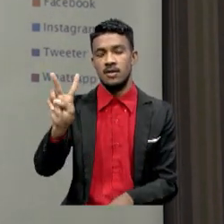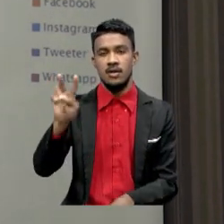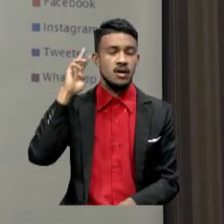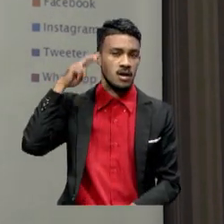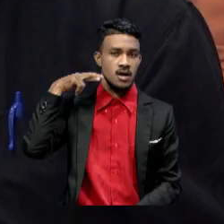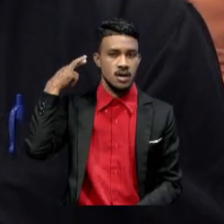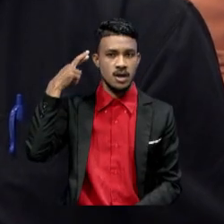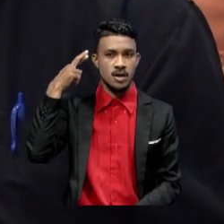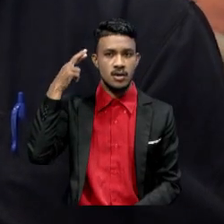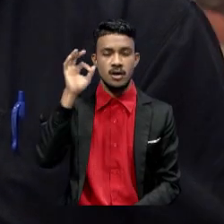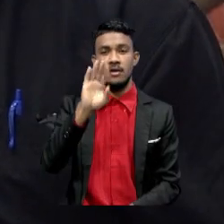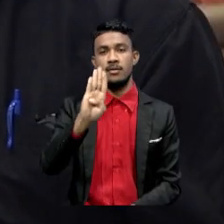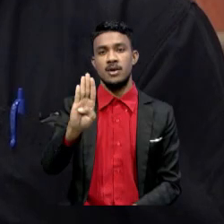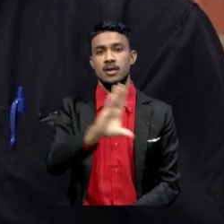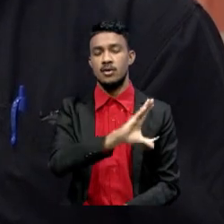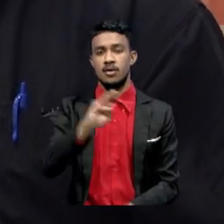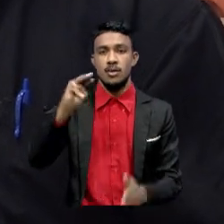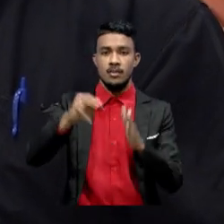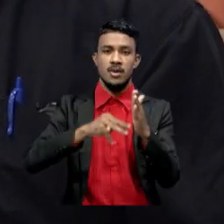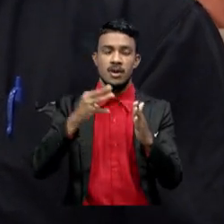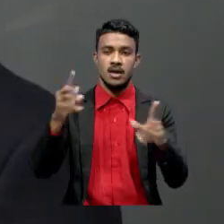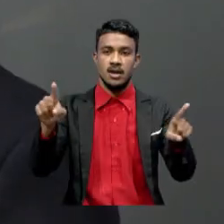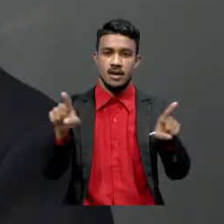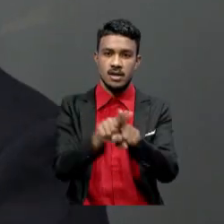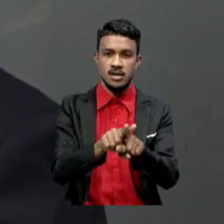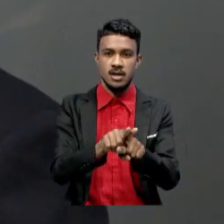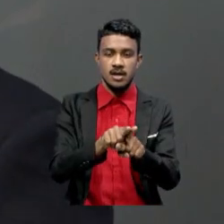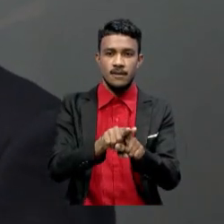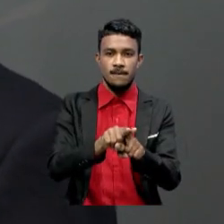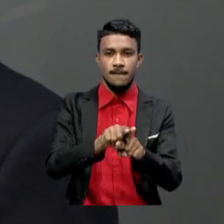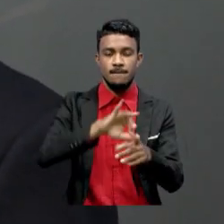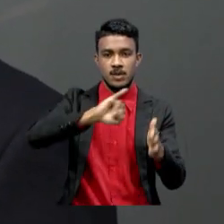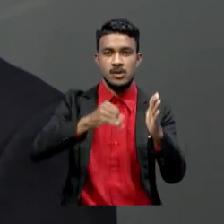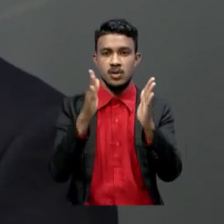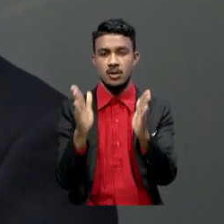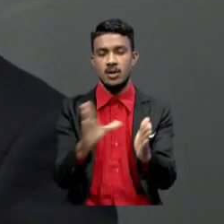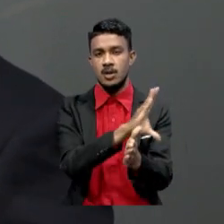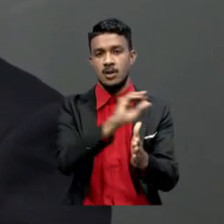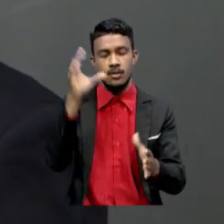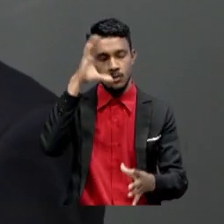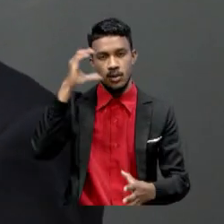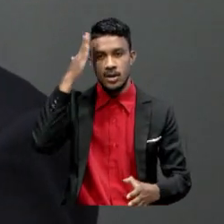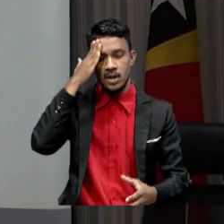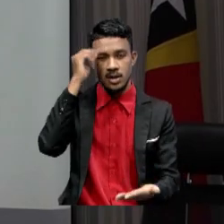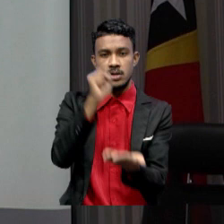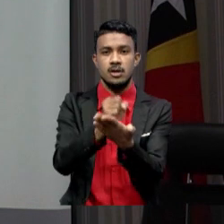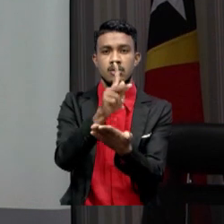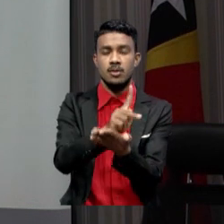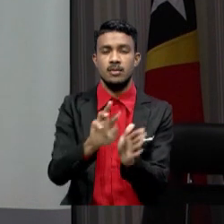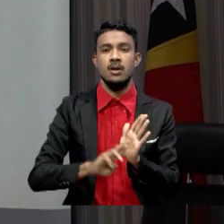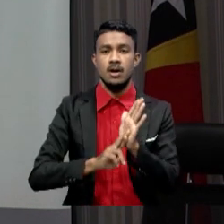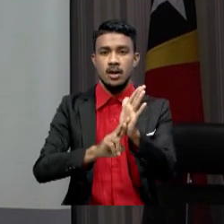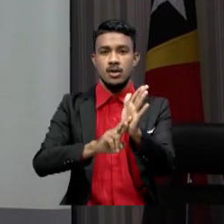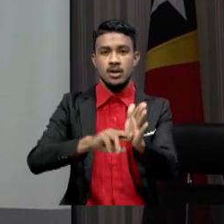radio, online, no media imprimi hanesang jornal. Resultado pesquisa versão SECOMS hatudu, GMN